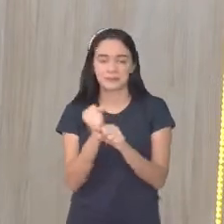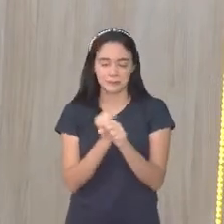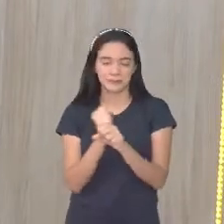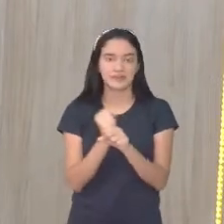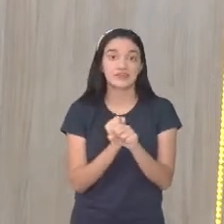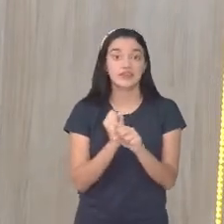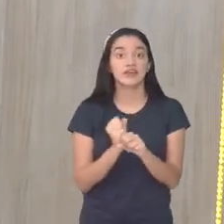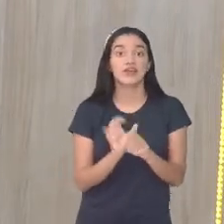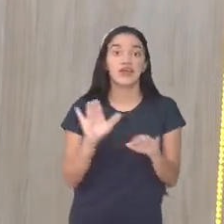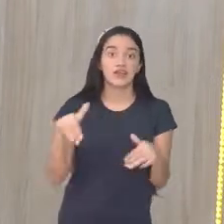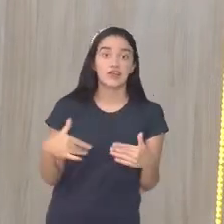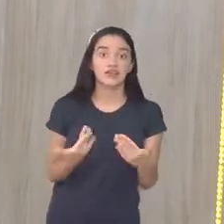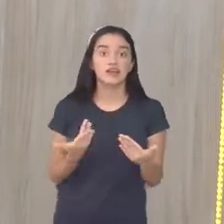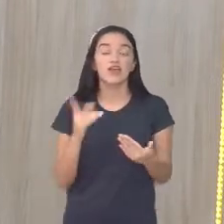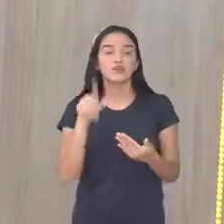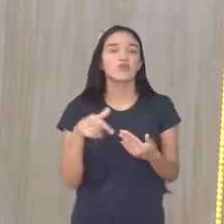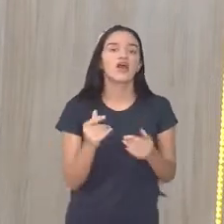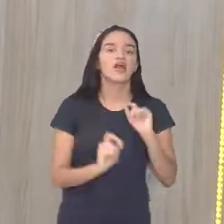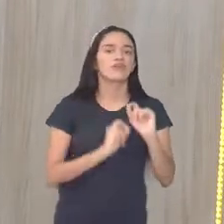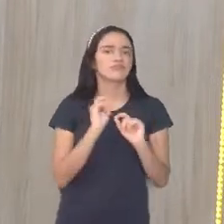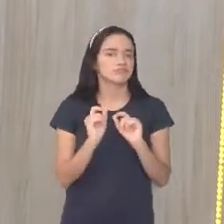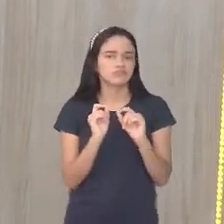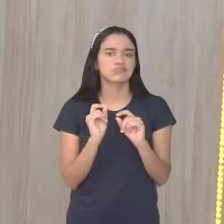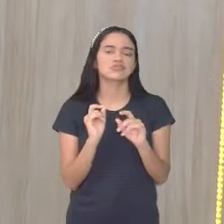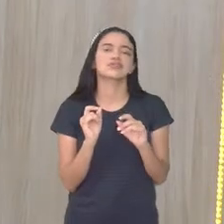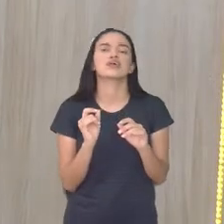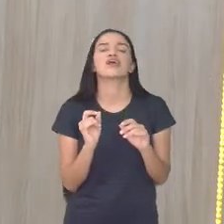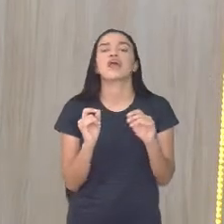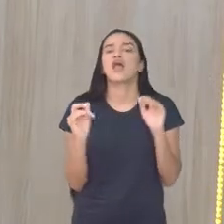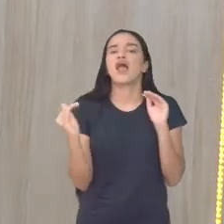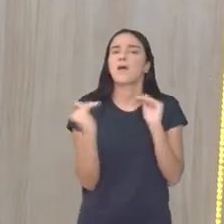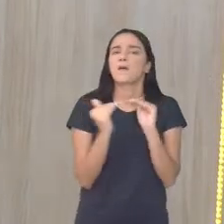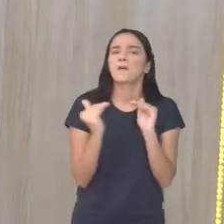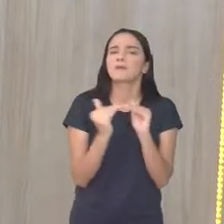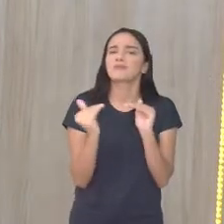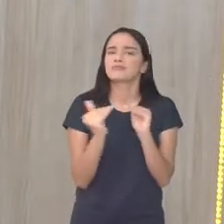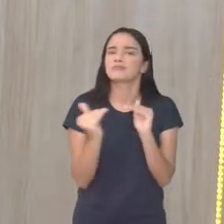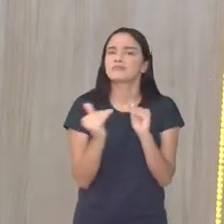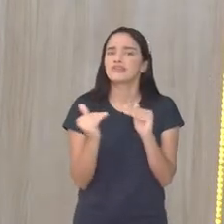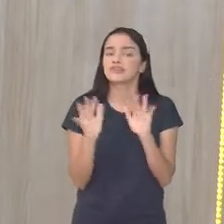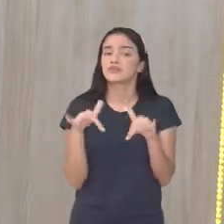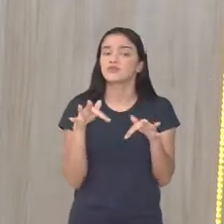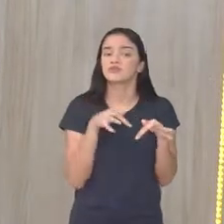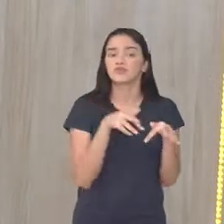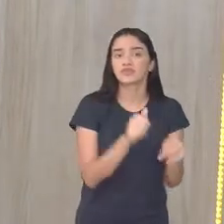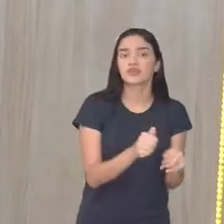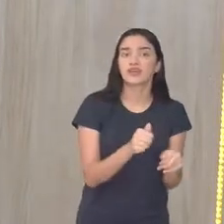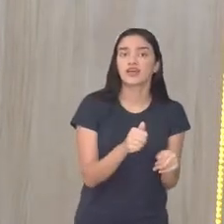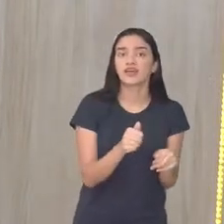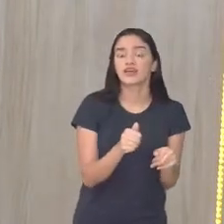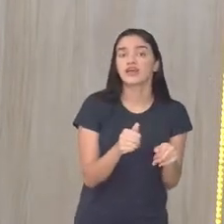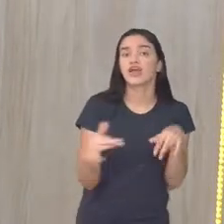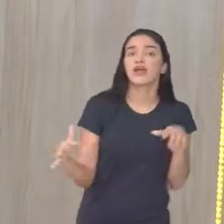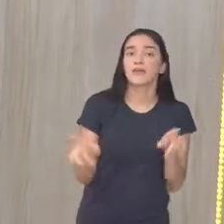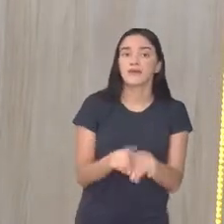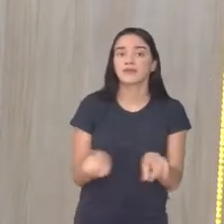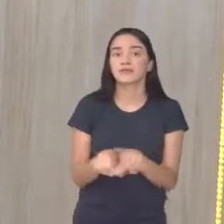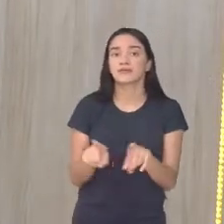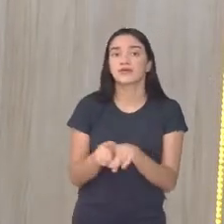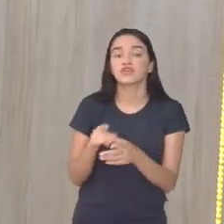a chamada high-tech. Né? Mas a construção do pincel, a invenção da tela, que foi